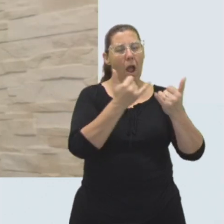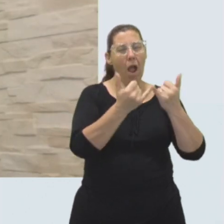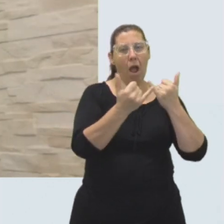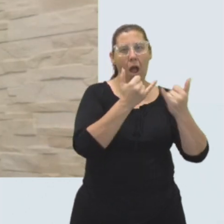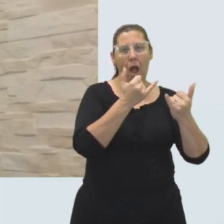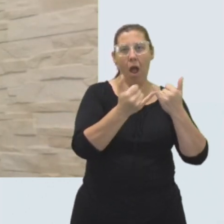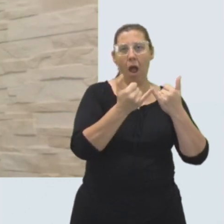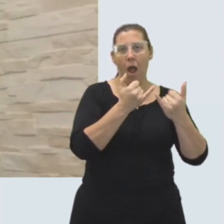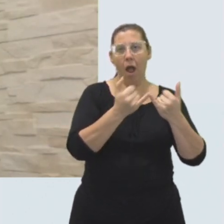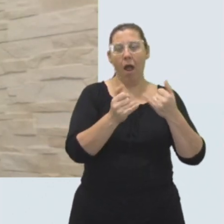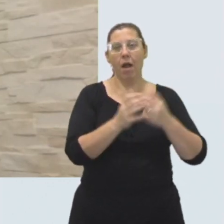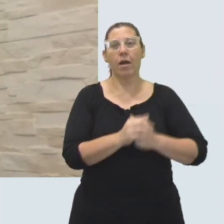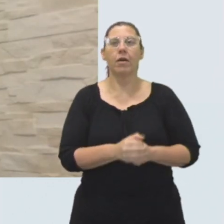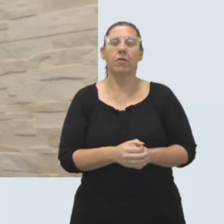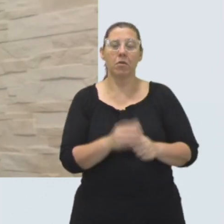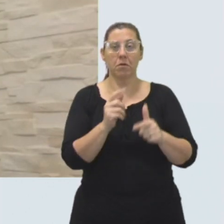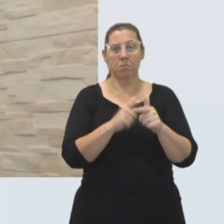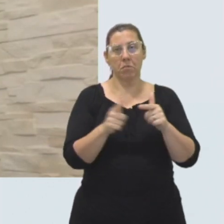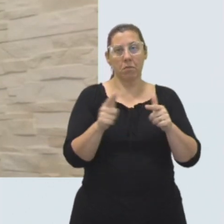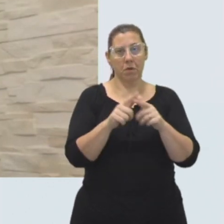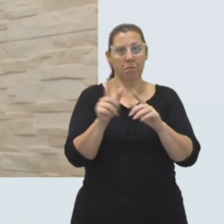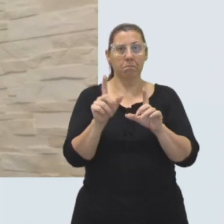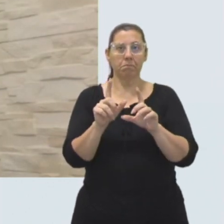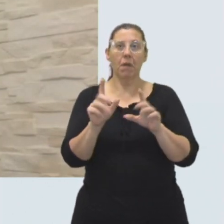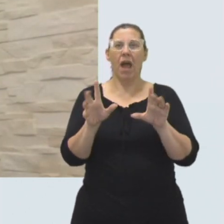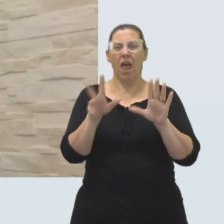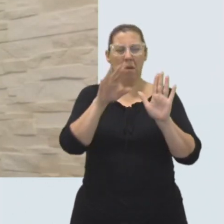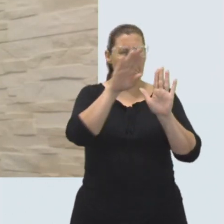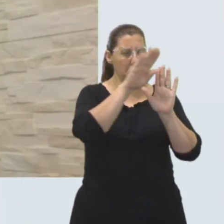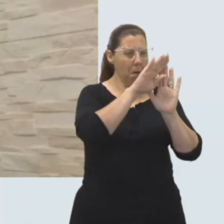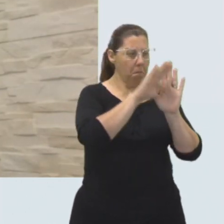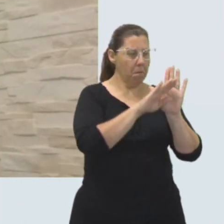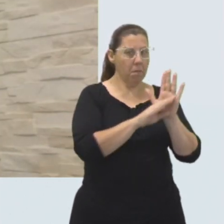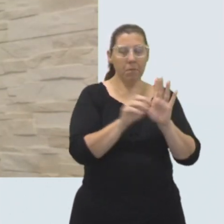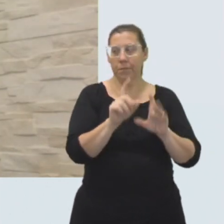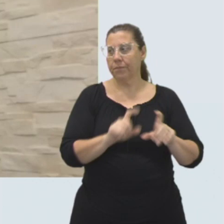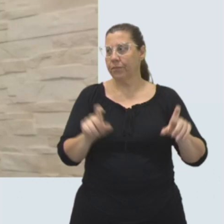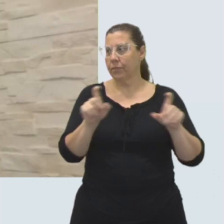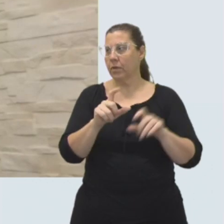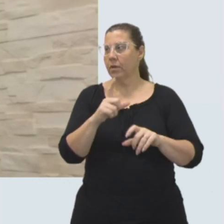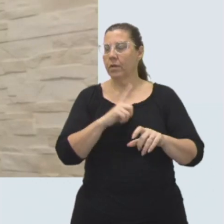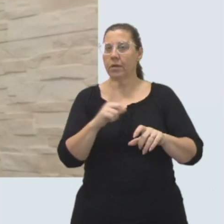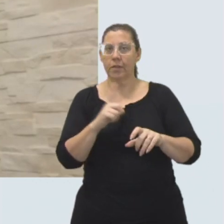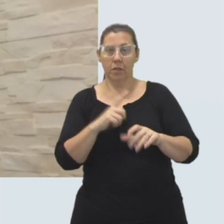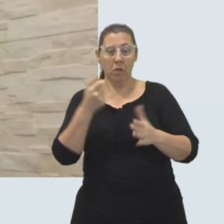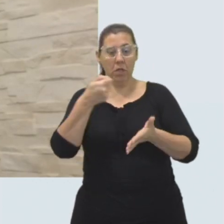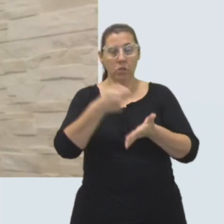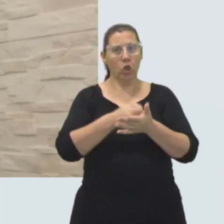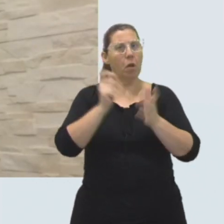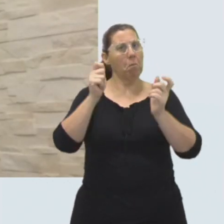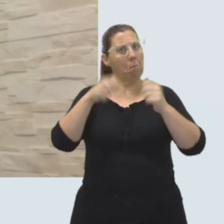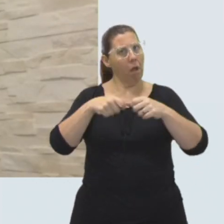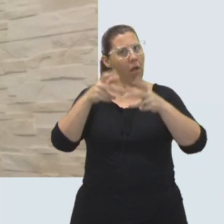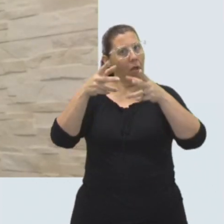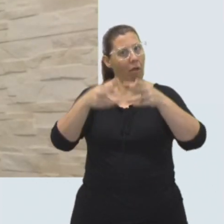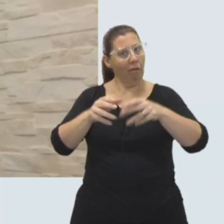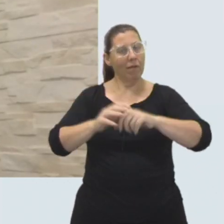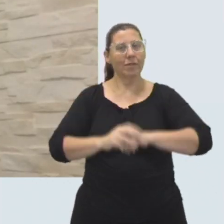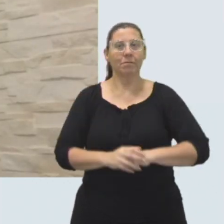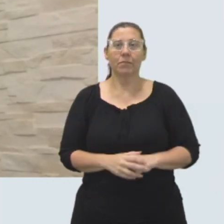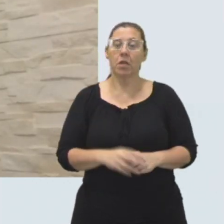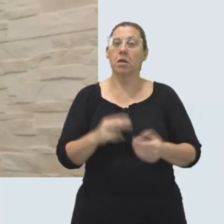com um programa de computador, né? Exige o desenvolvimento das mesmas capacidades, mesmo